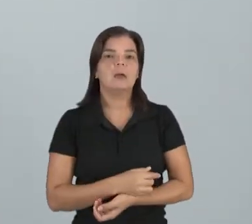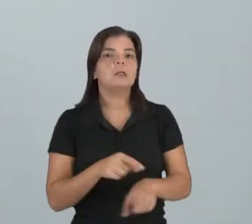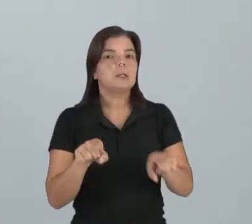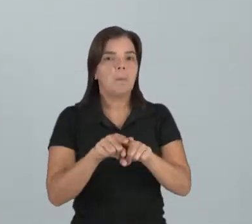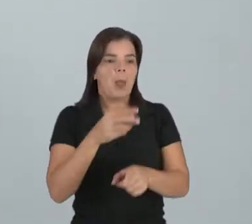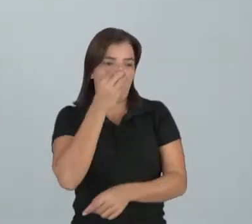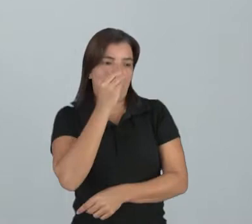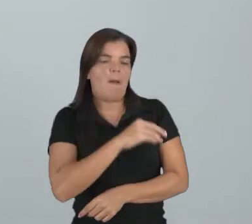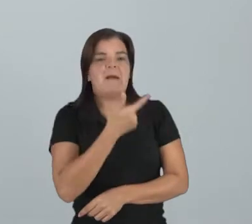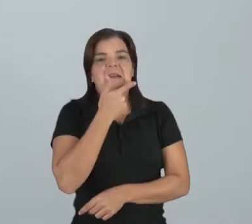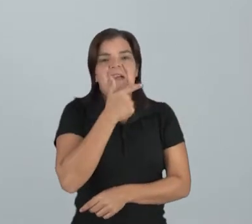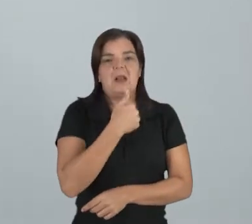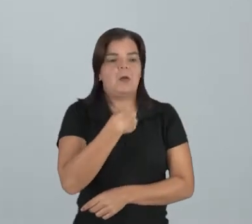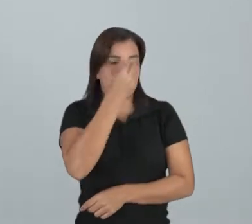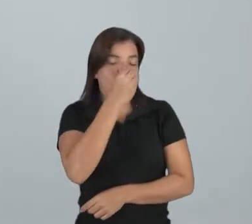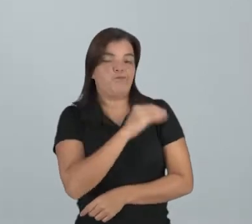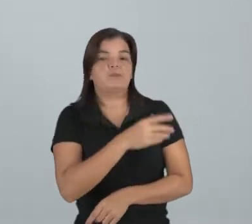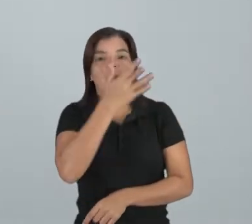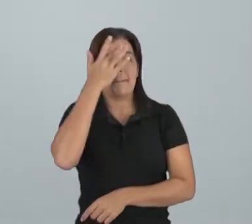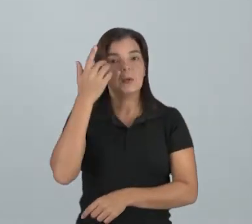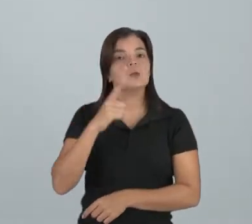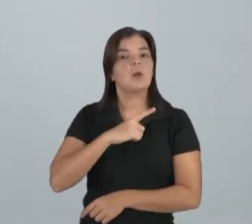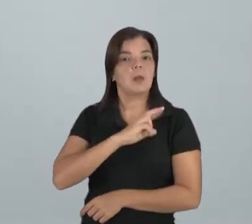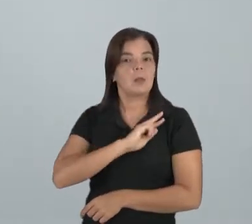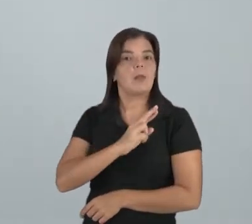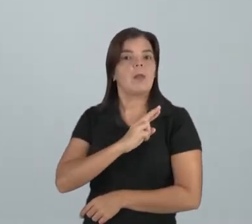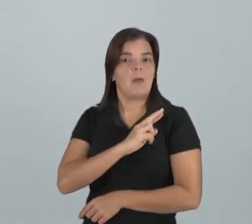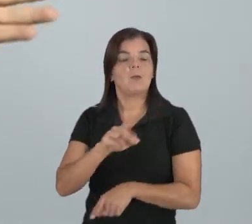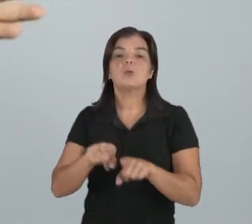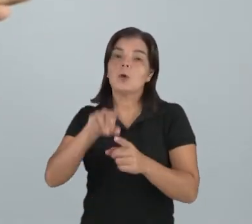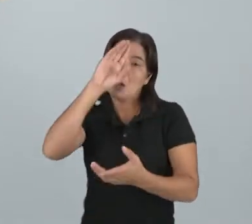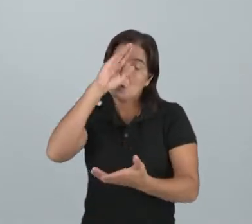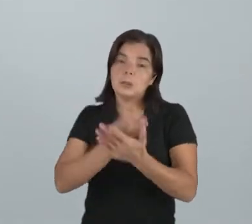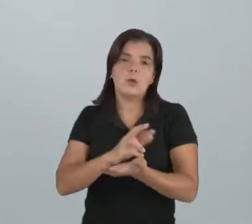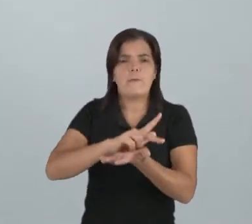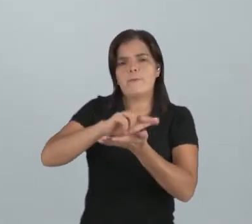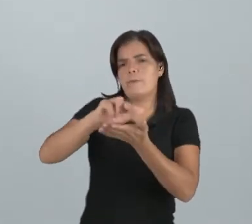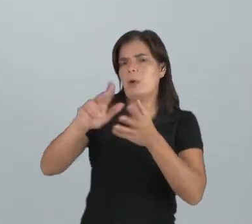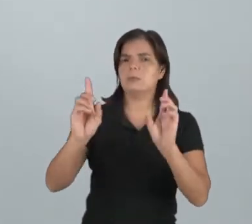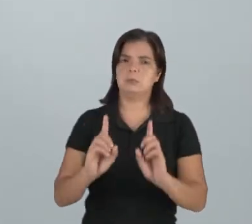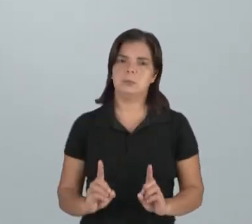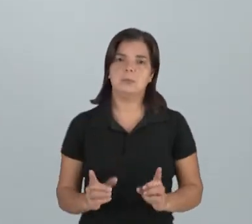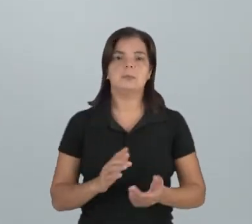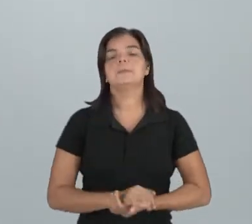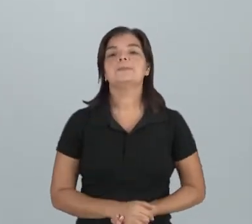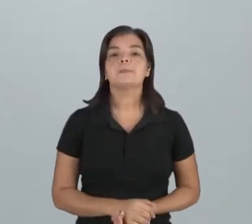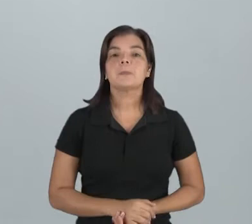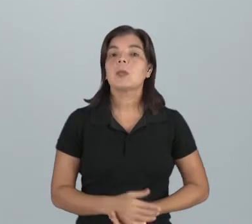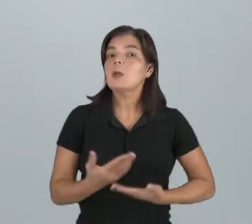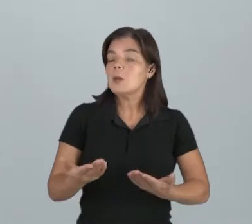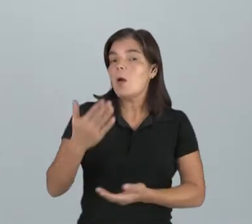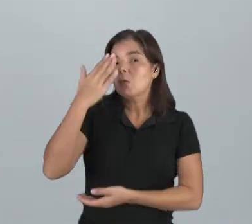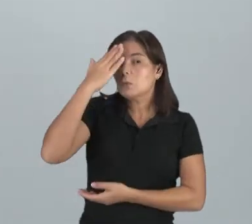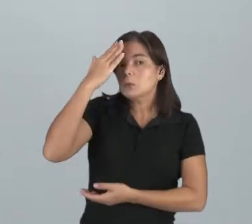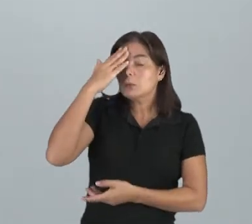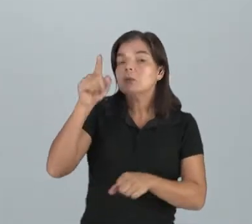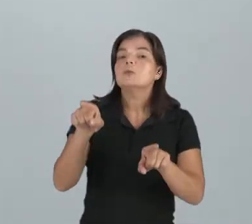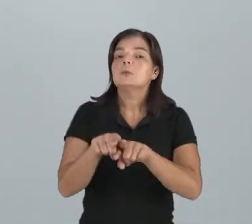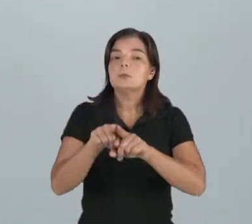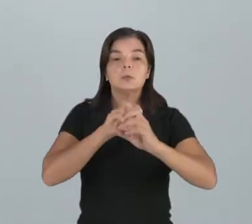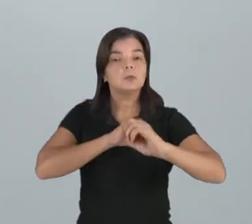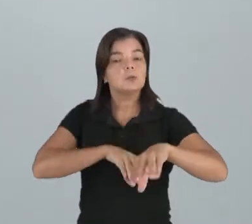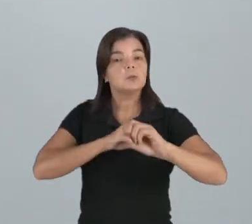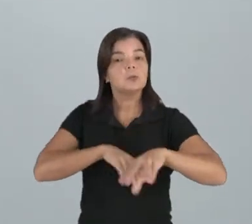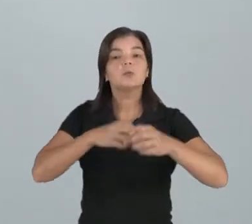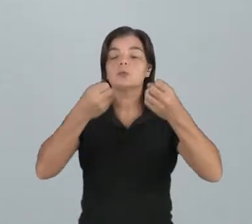ou debochar ou menosprezar quem tem religião daquele que acredita em diversos deuses. E a concepção da mediação que